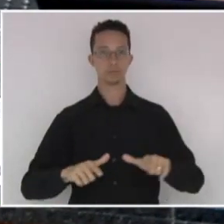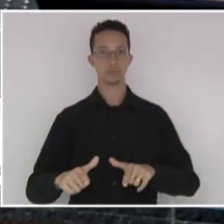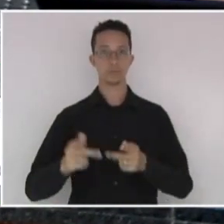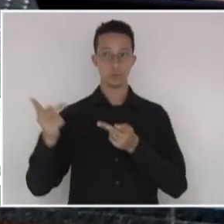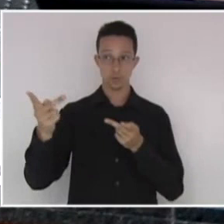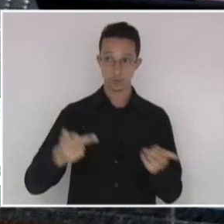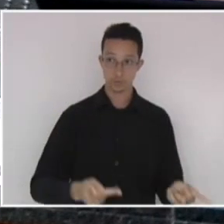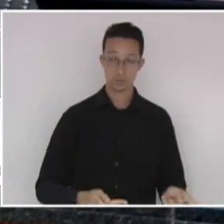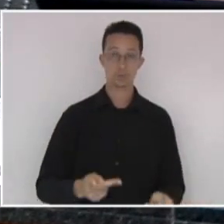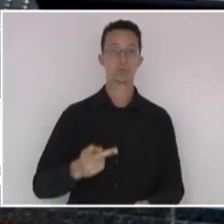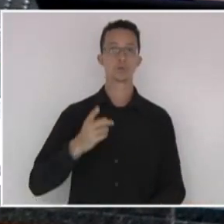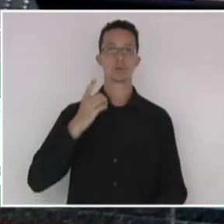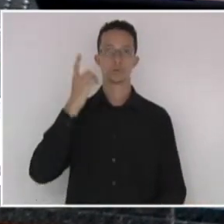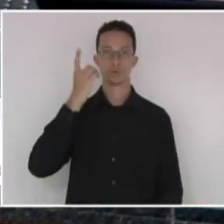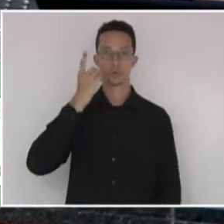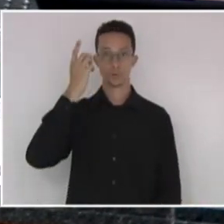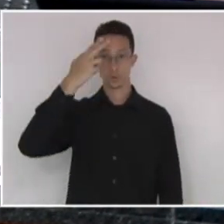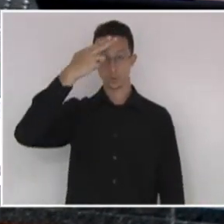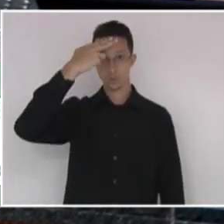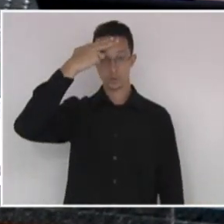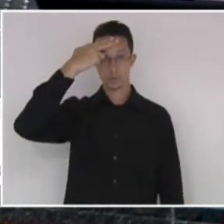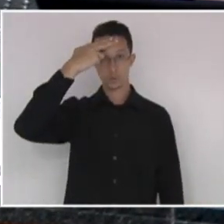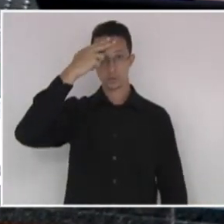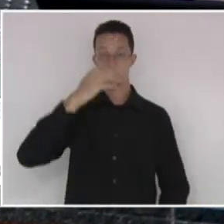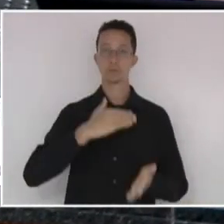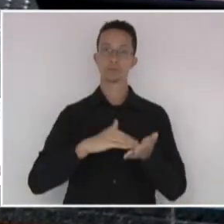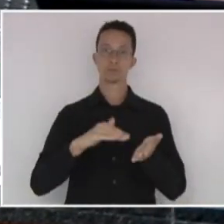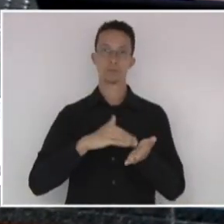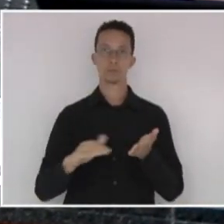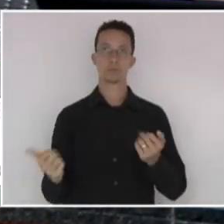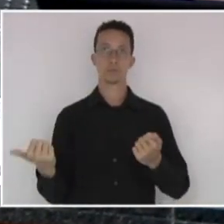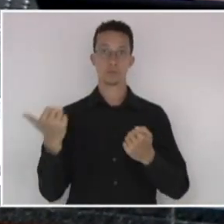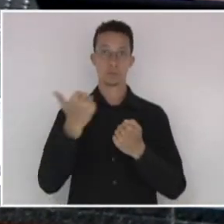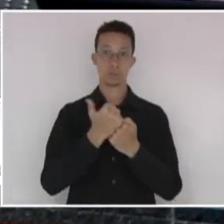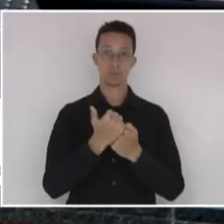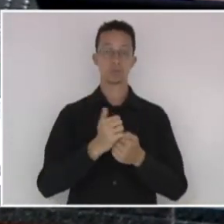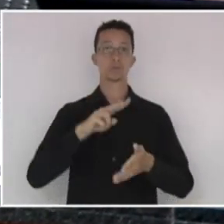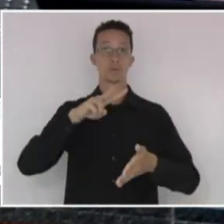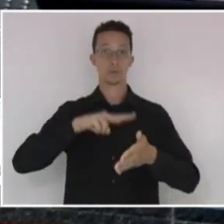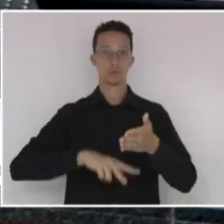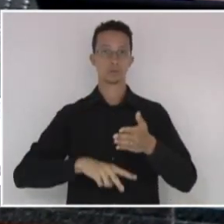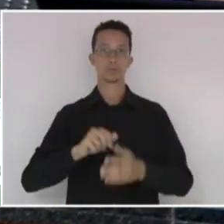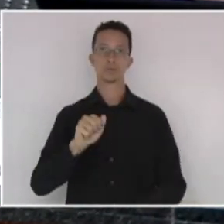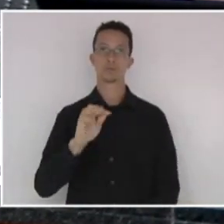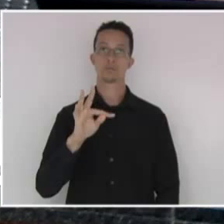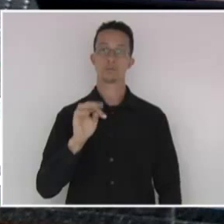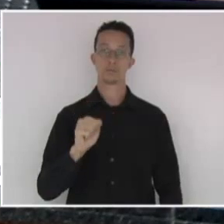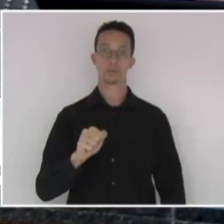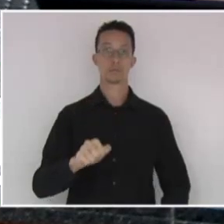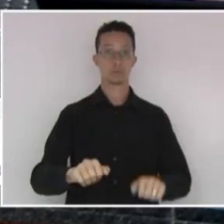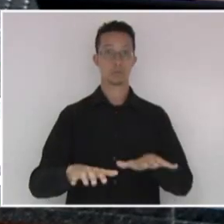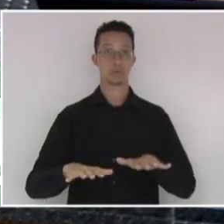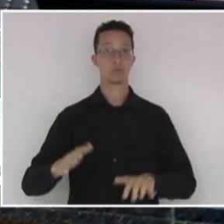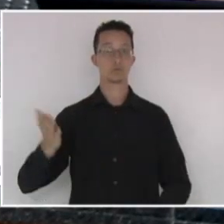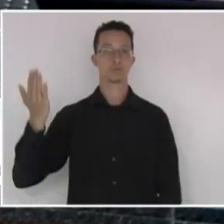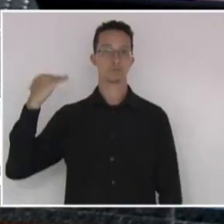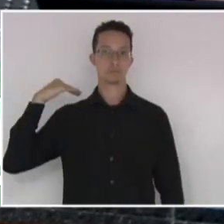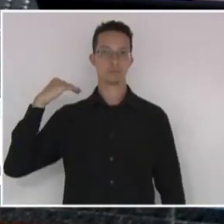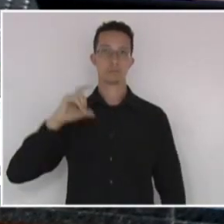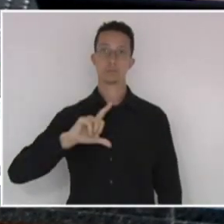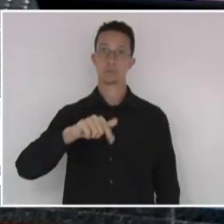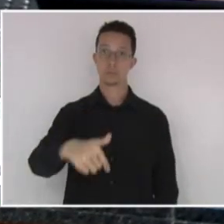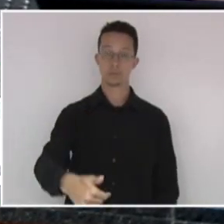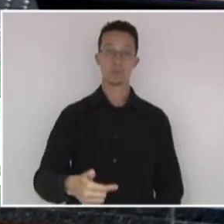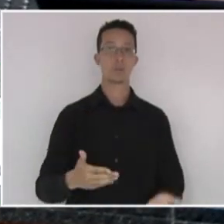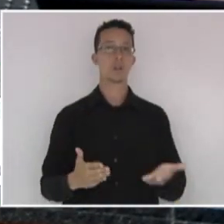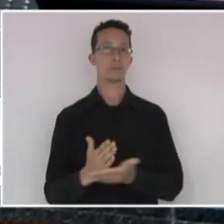Natalino Lázari para, como secretário ad hoc, proceder à leitura da ata da sessão anterior, que, na sequência,